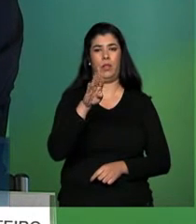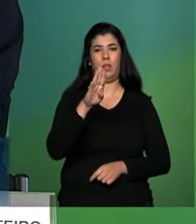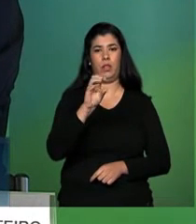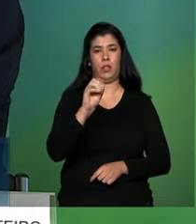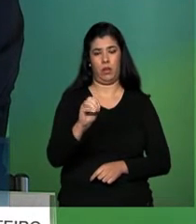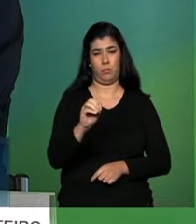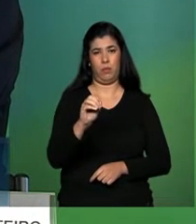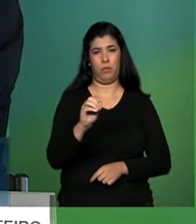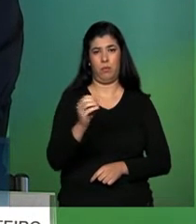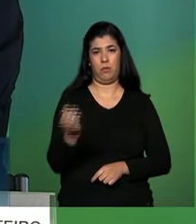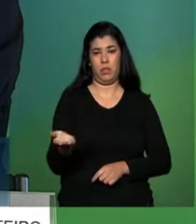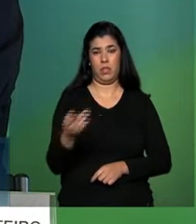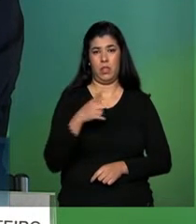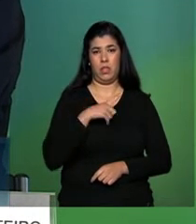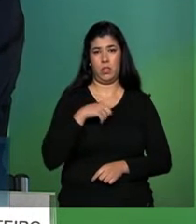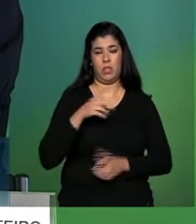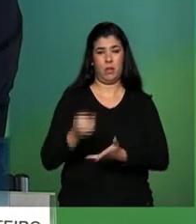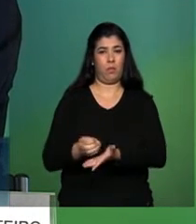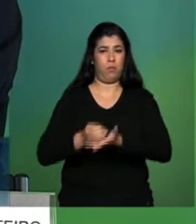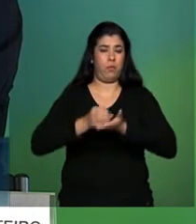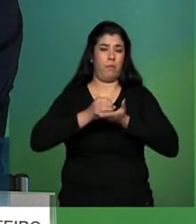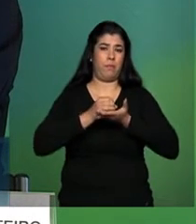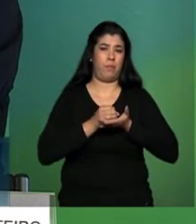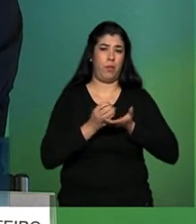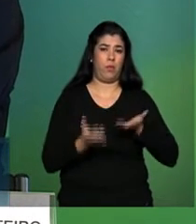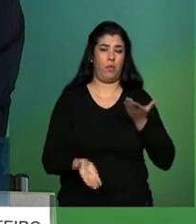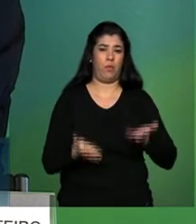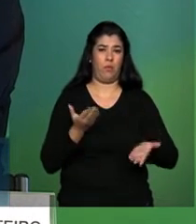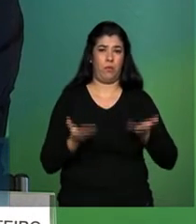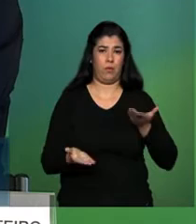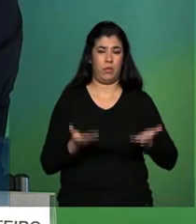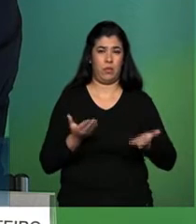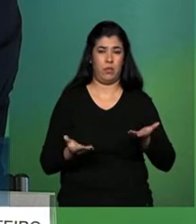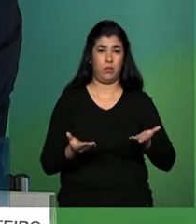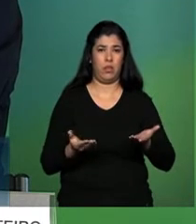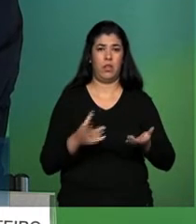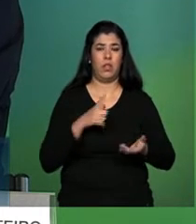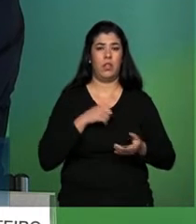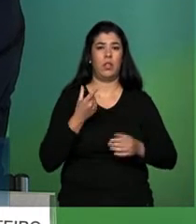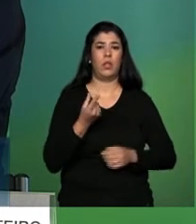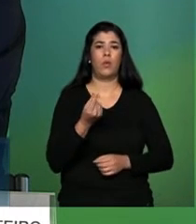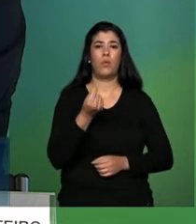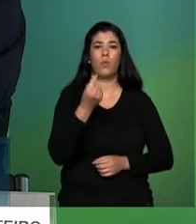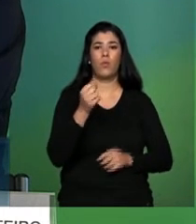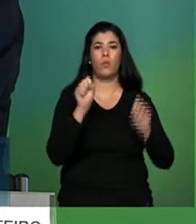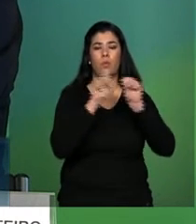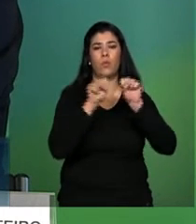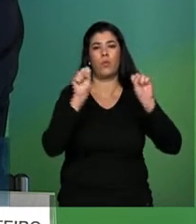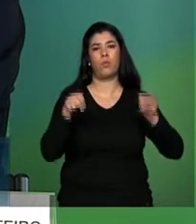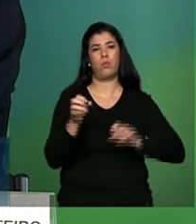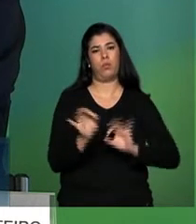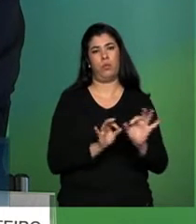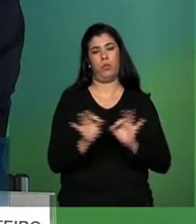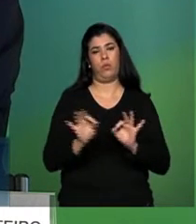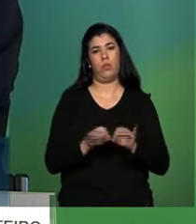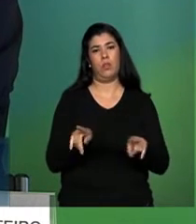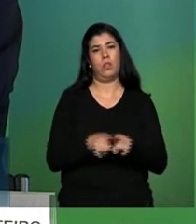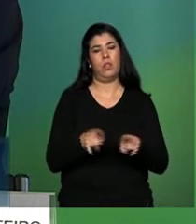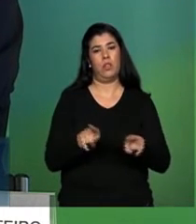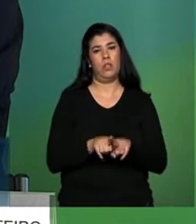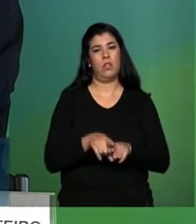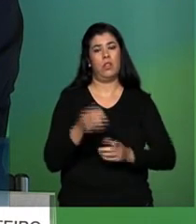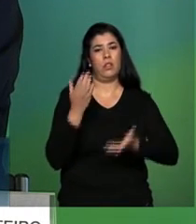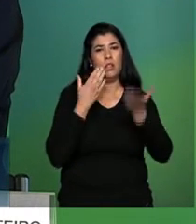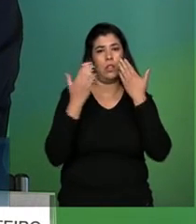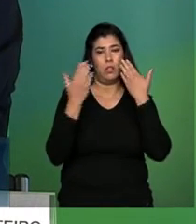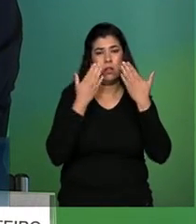câmbio compensa uma série de desvantagens e custos sistêmicos que nós temos e que estão associados a